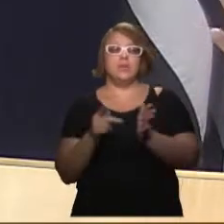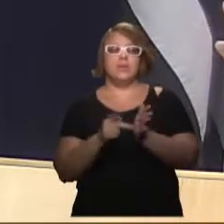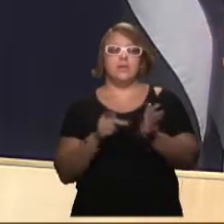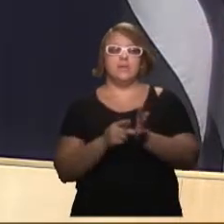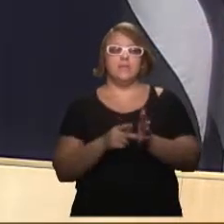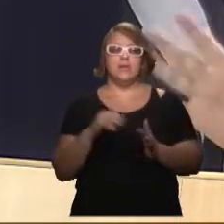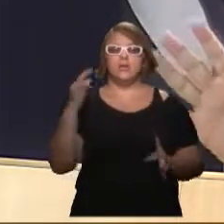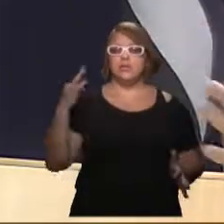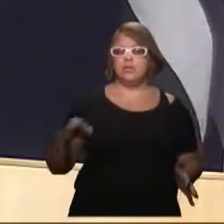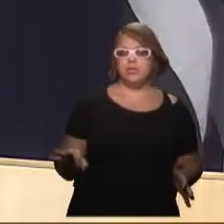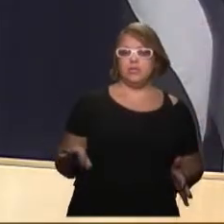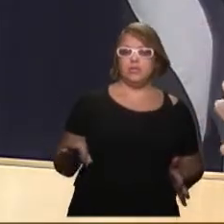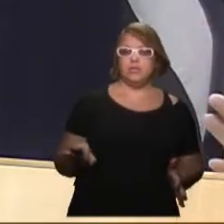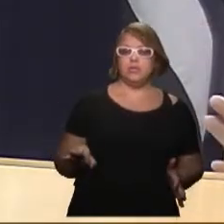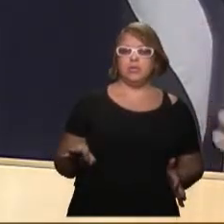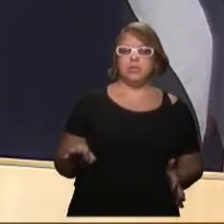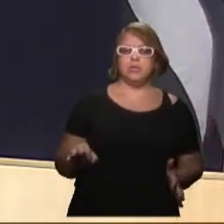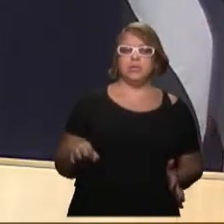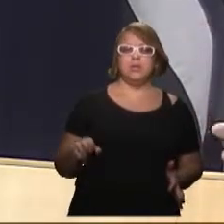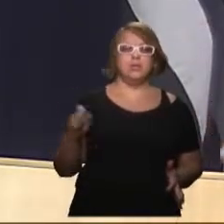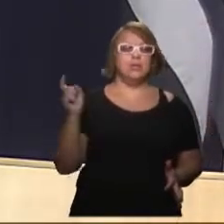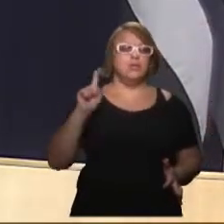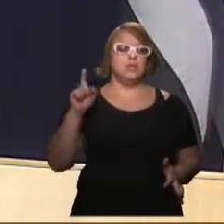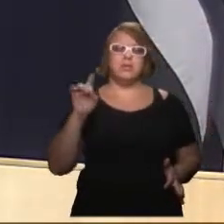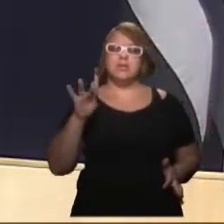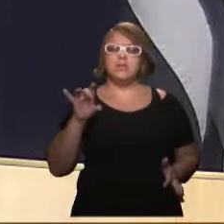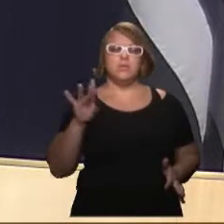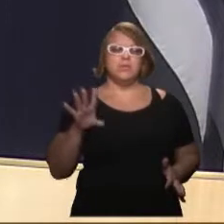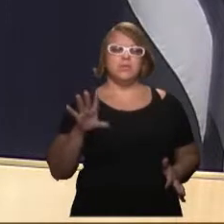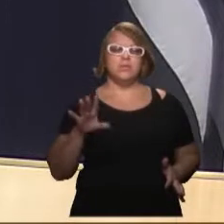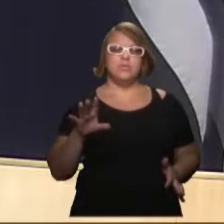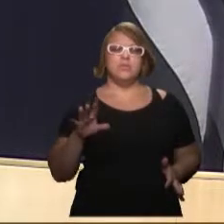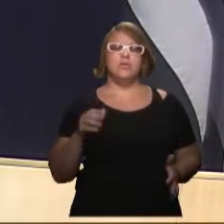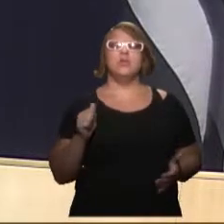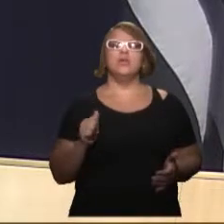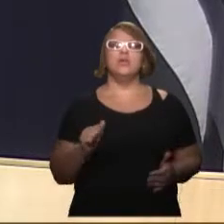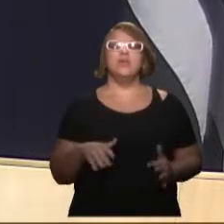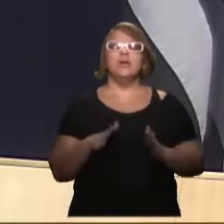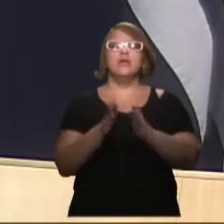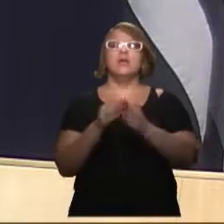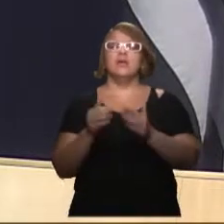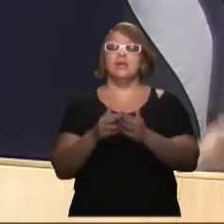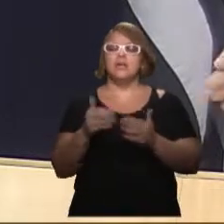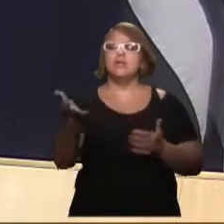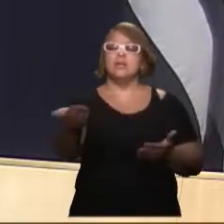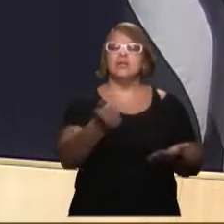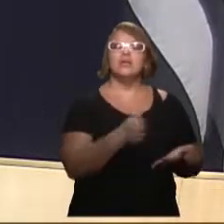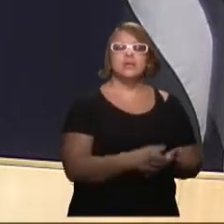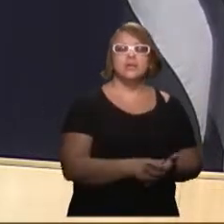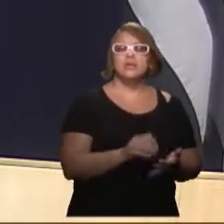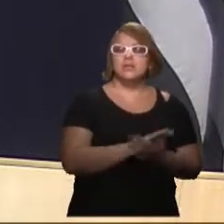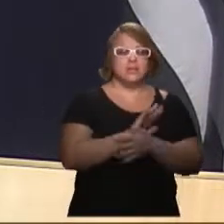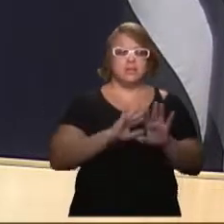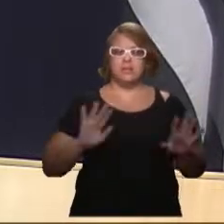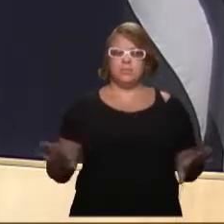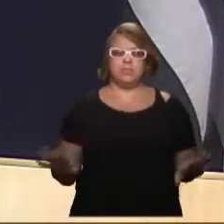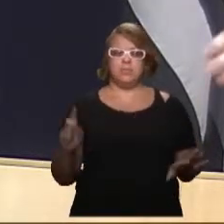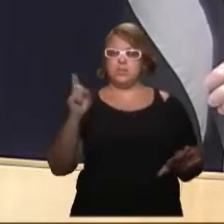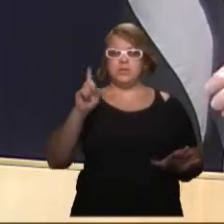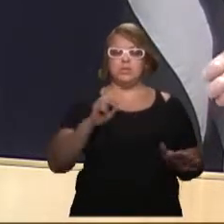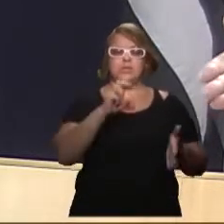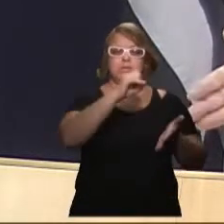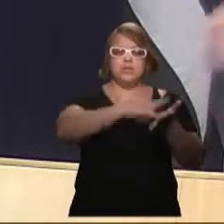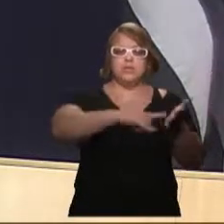tudo certo. Eu acho que tem alguns critérios e esse critério está sendo discutido aqui, é formulado pela Casa de Leis, através